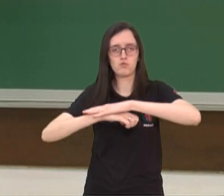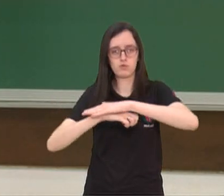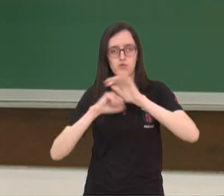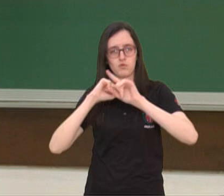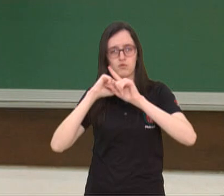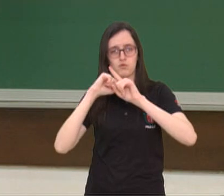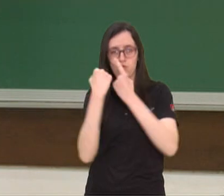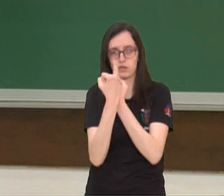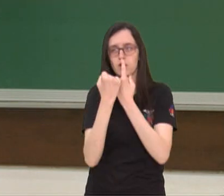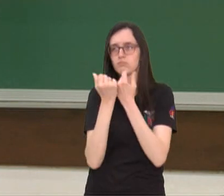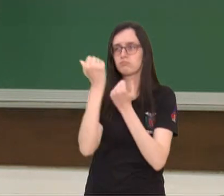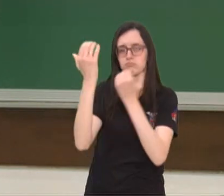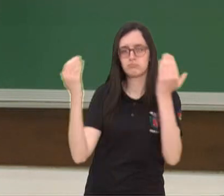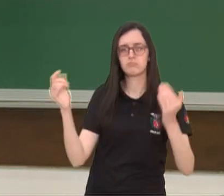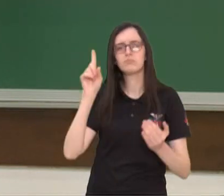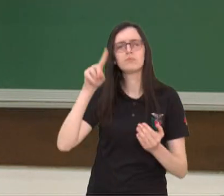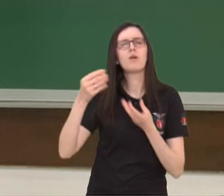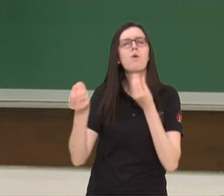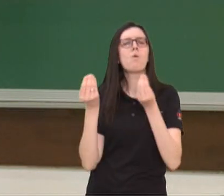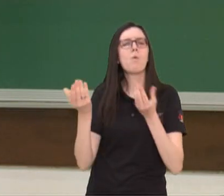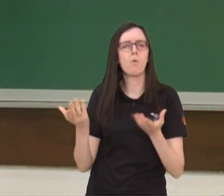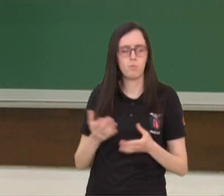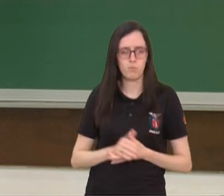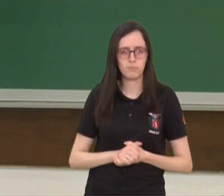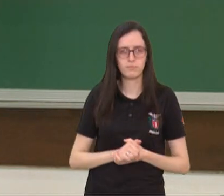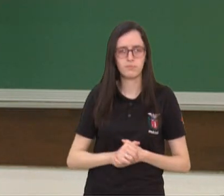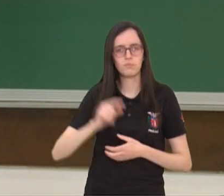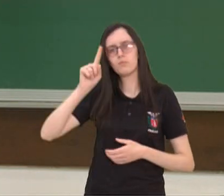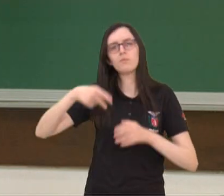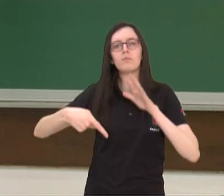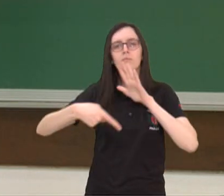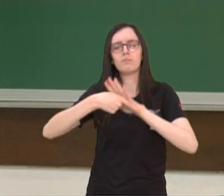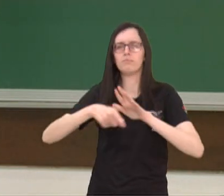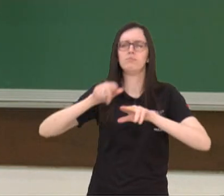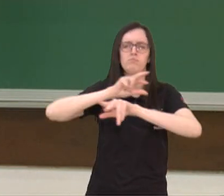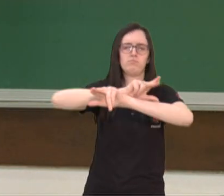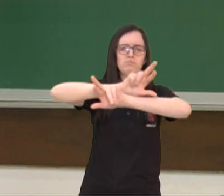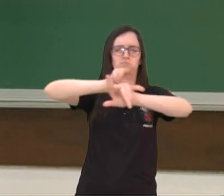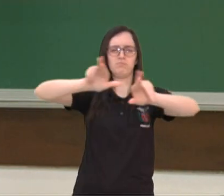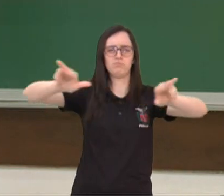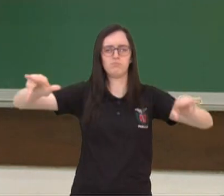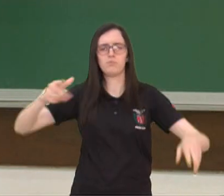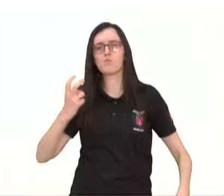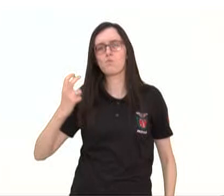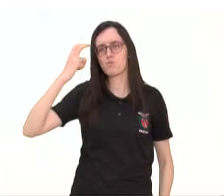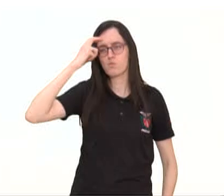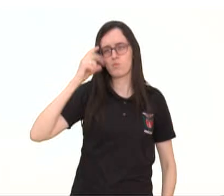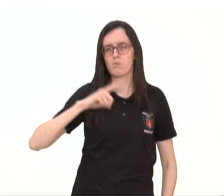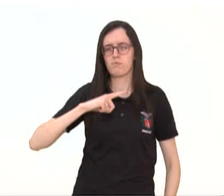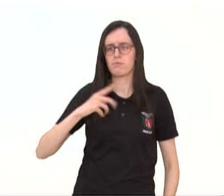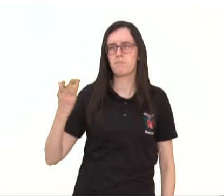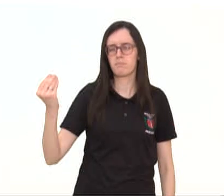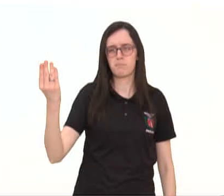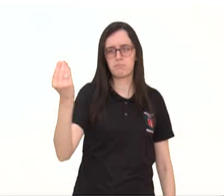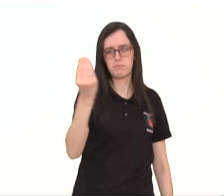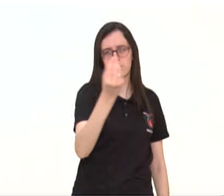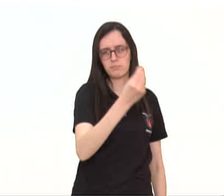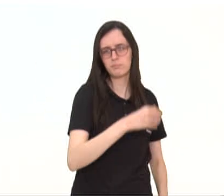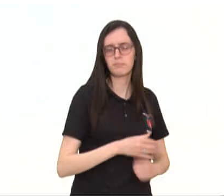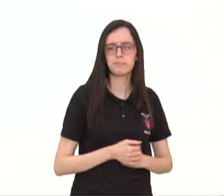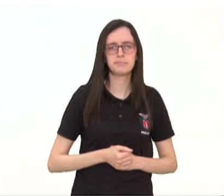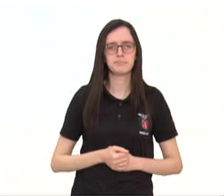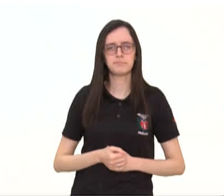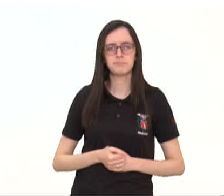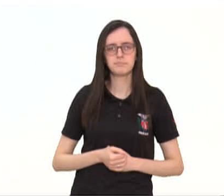se manifesta de acordo com a própria diversificação cultural, né?